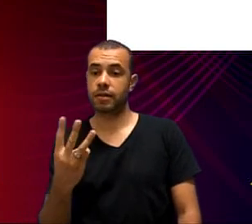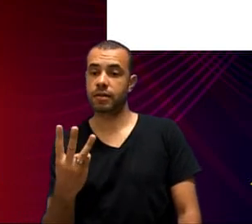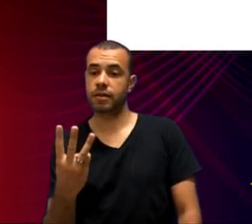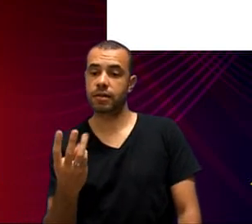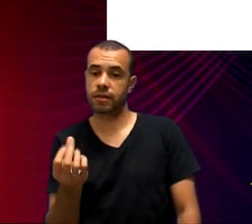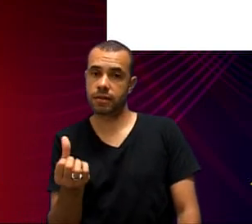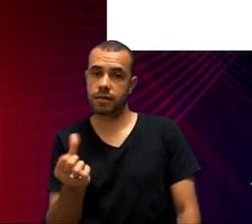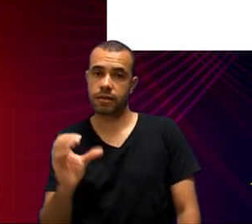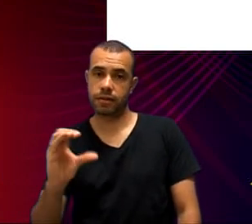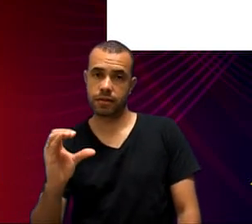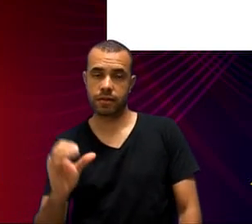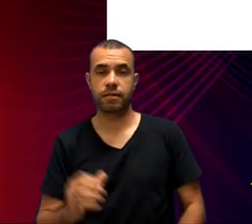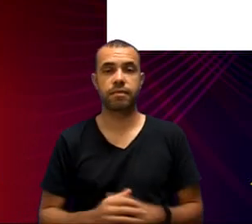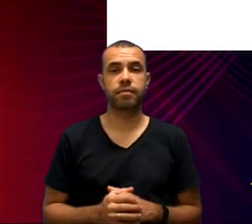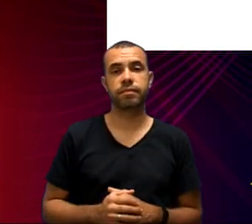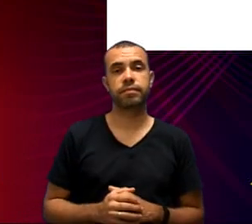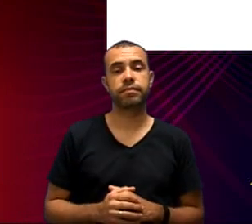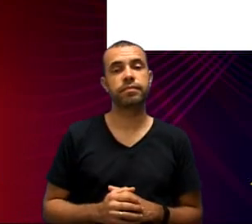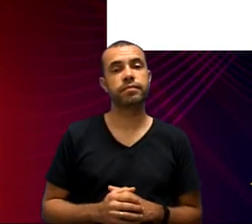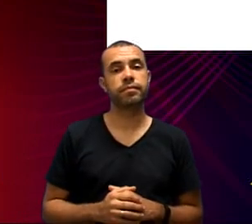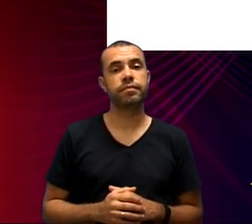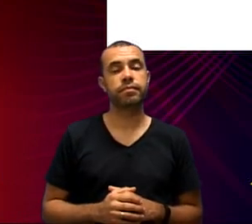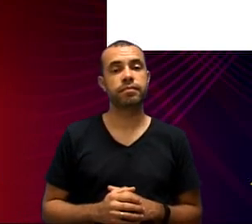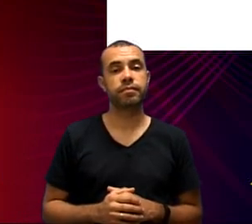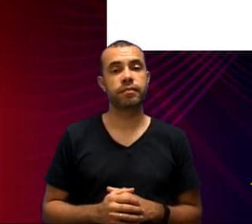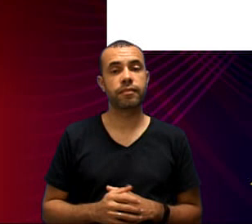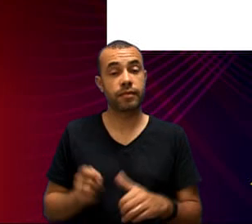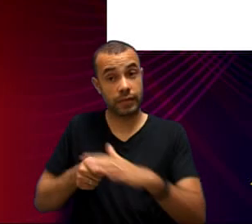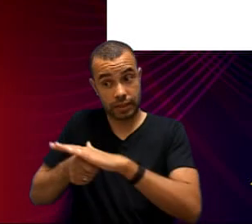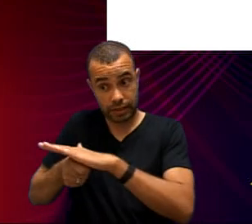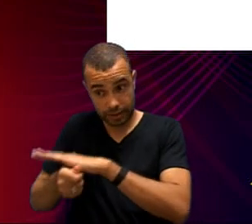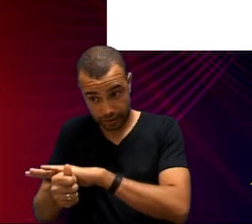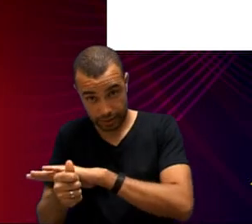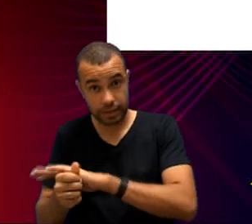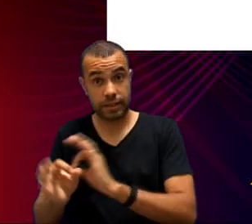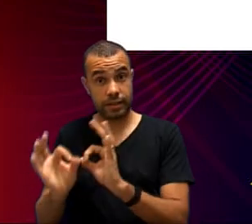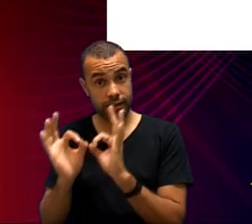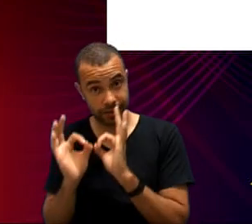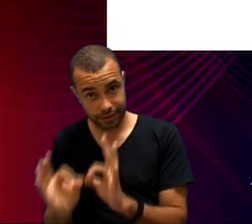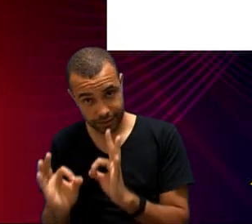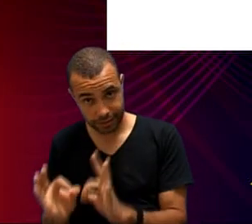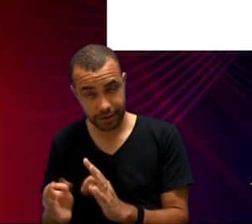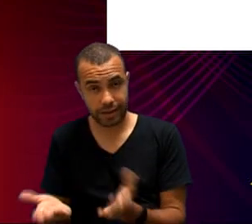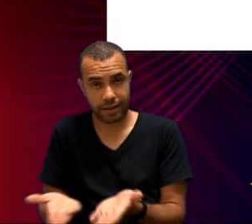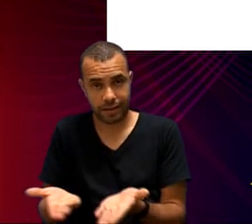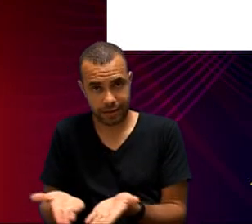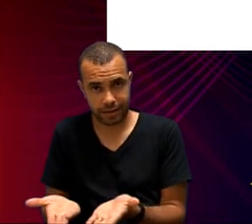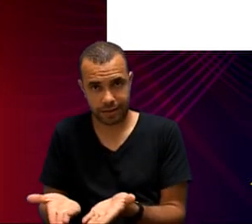Nós colocamos também na questão de investimento realmente agora,